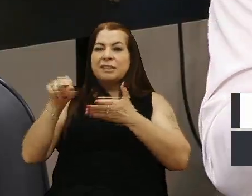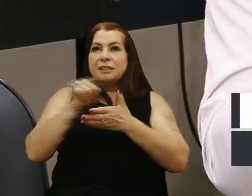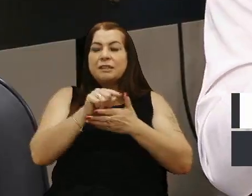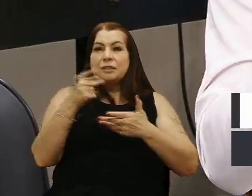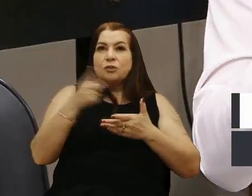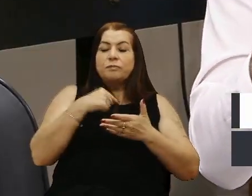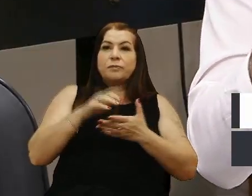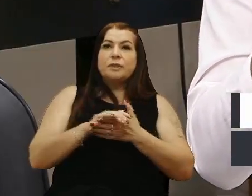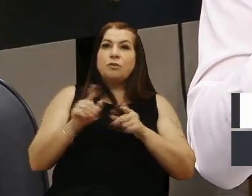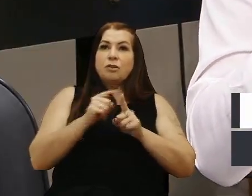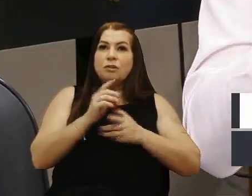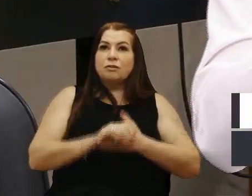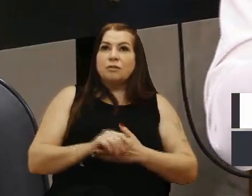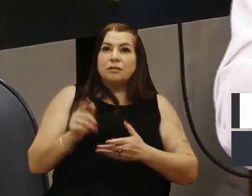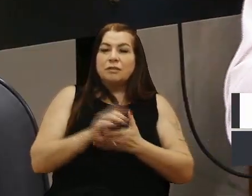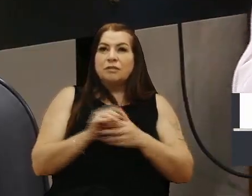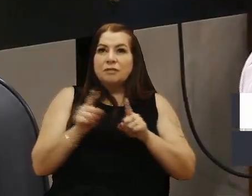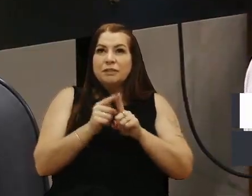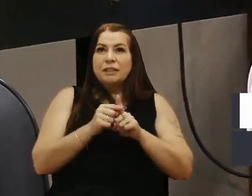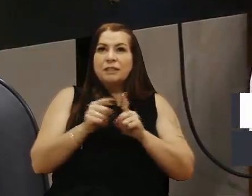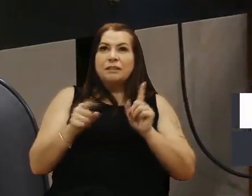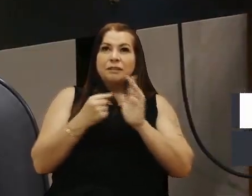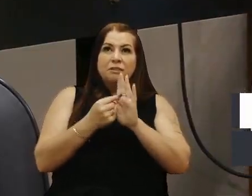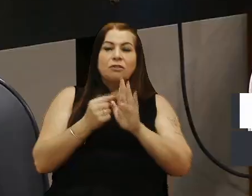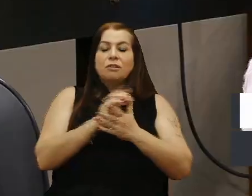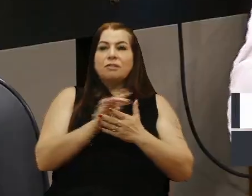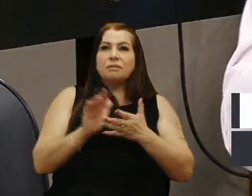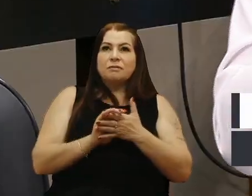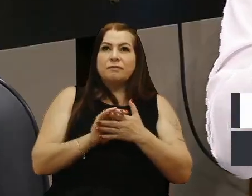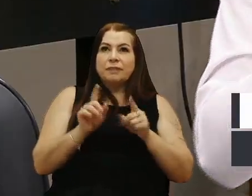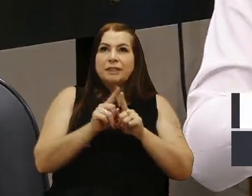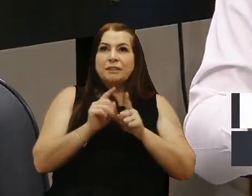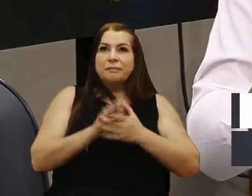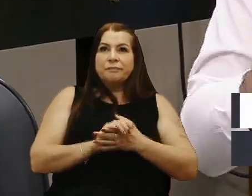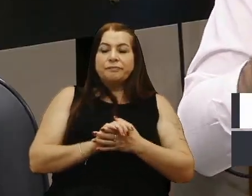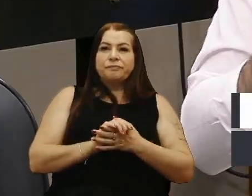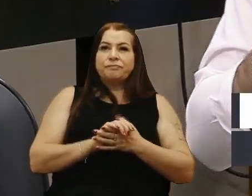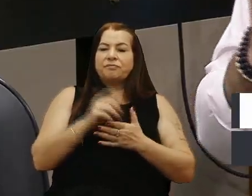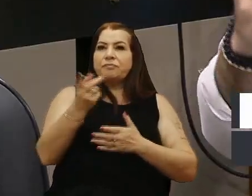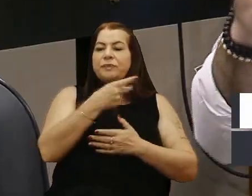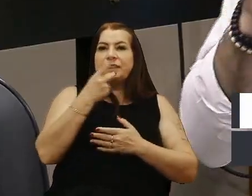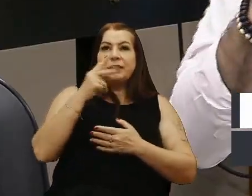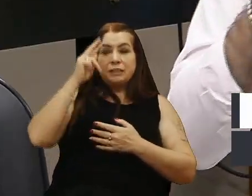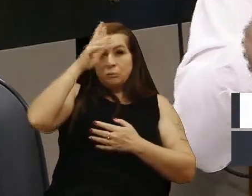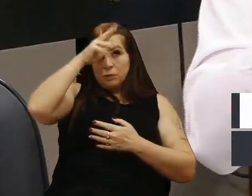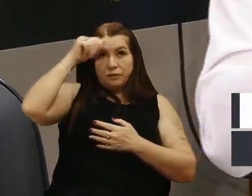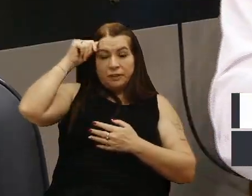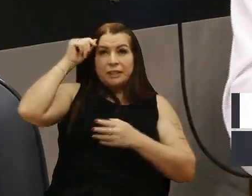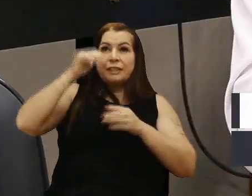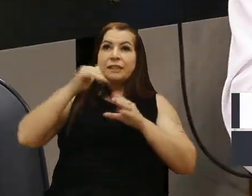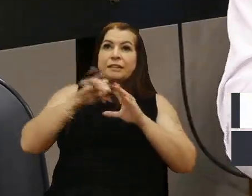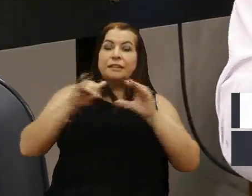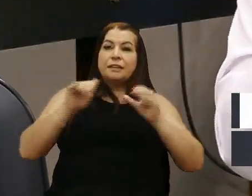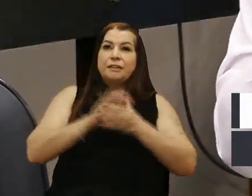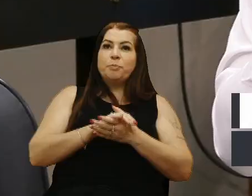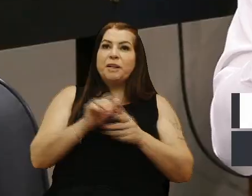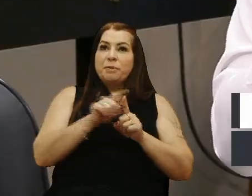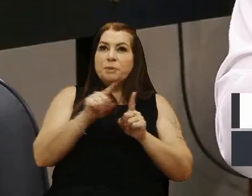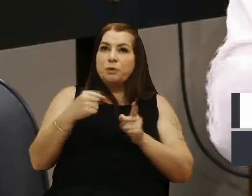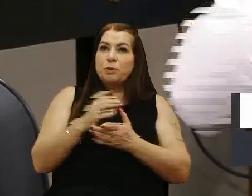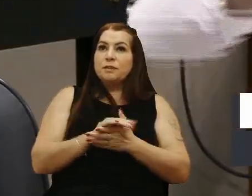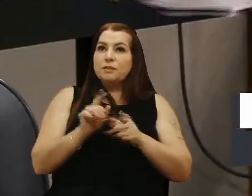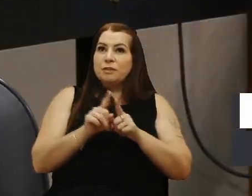isso. Se está vindo falta de planejamento dos senhores. Outra coisa, o prefeito em campanha fala que dá para fazer, que dá